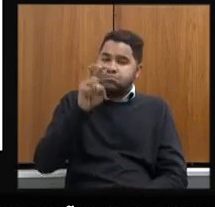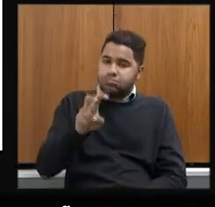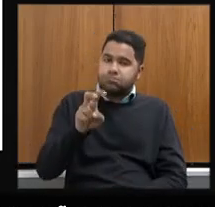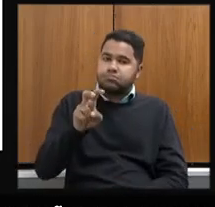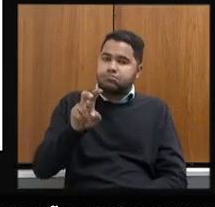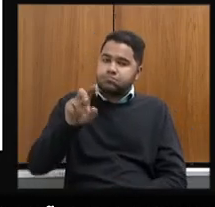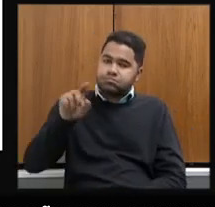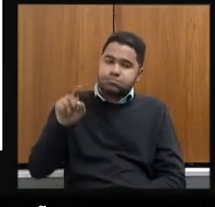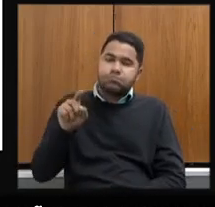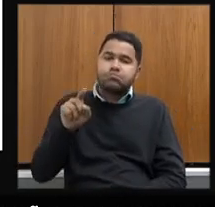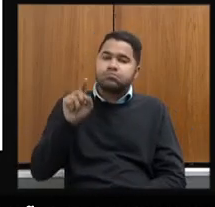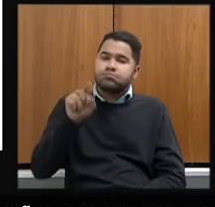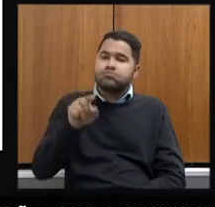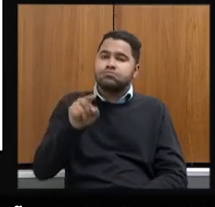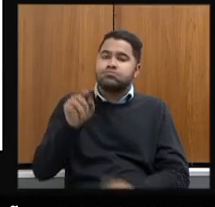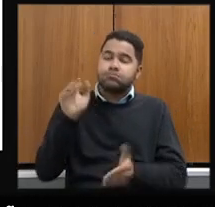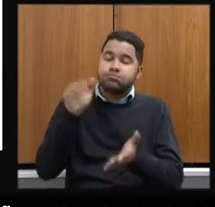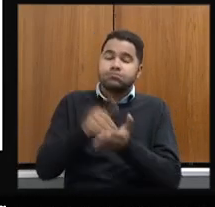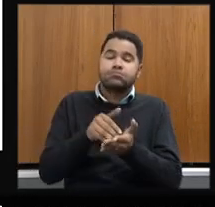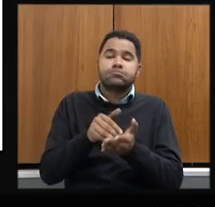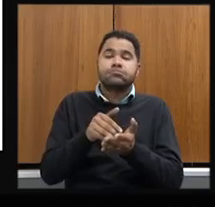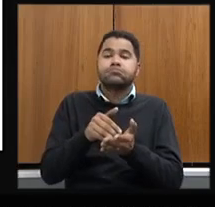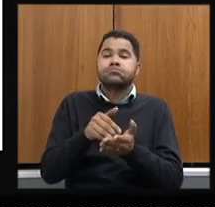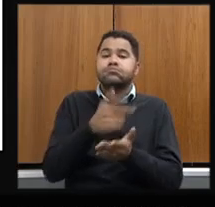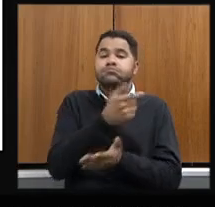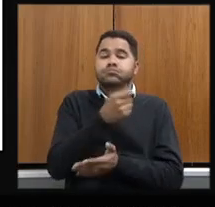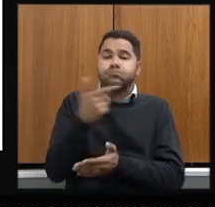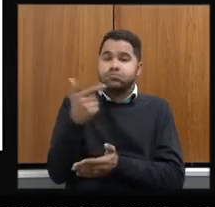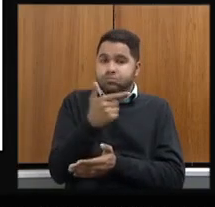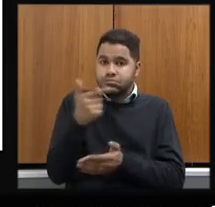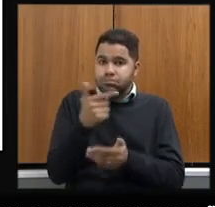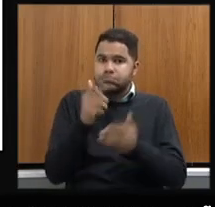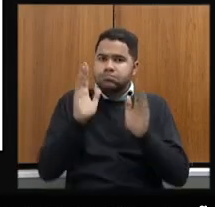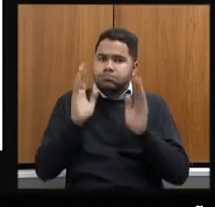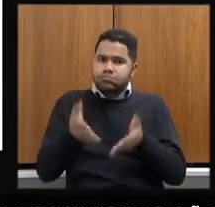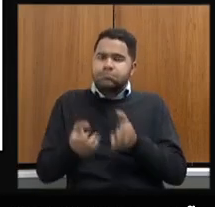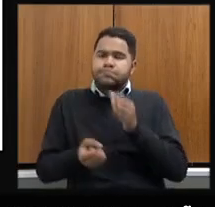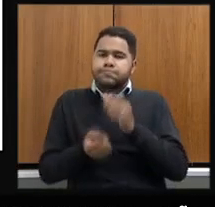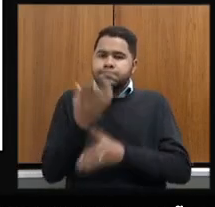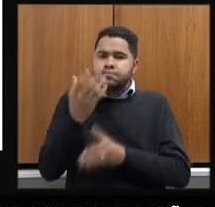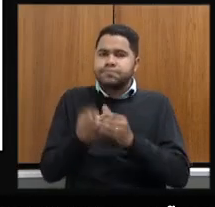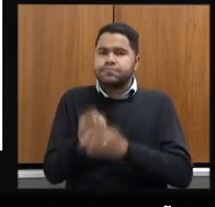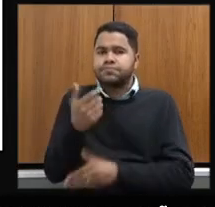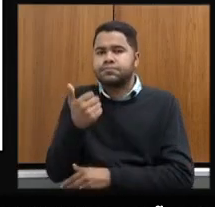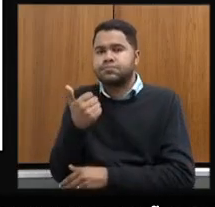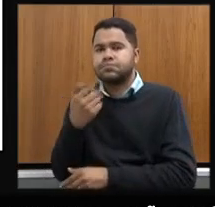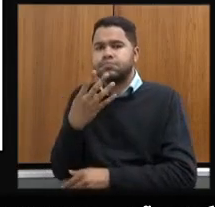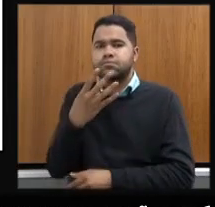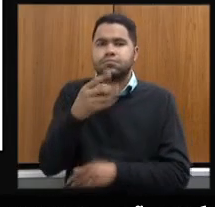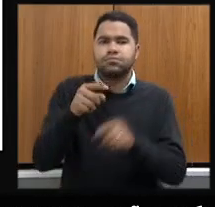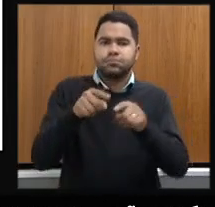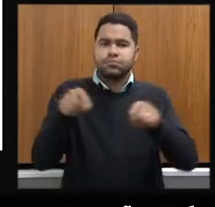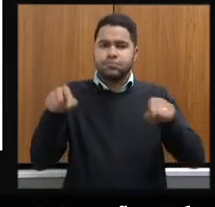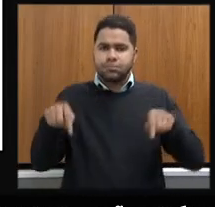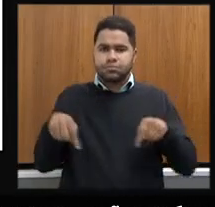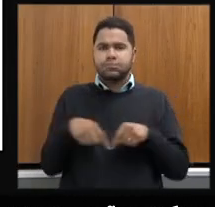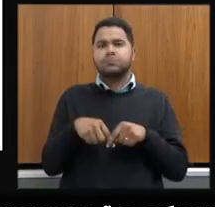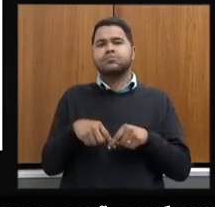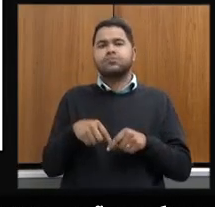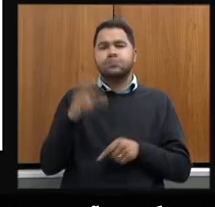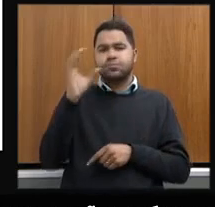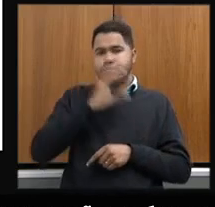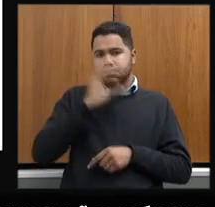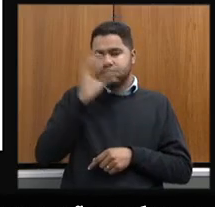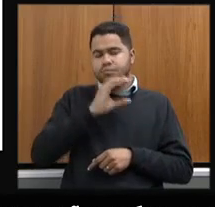a serem entregues até o final de 2022 já foram inauguradas implantadas 14 salas de urgência para